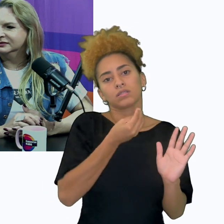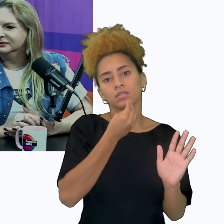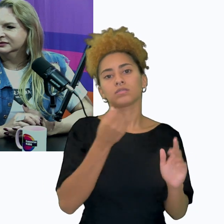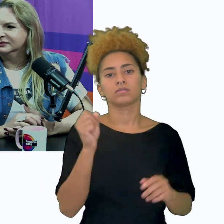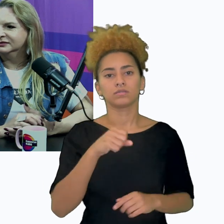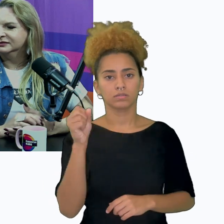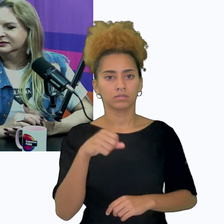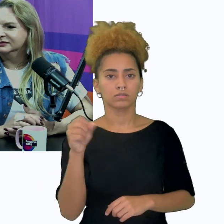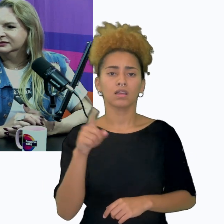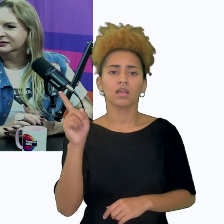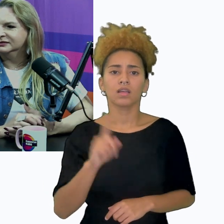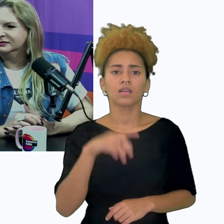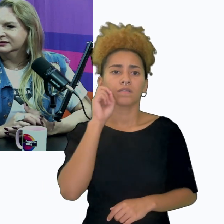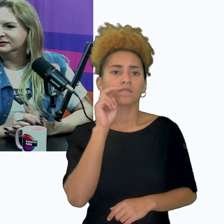momento